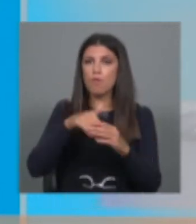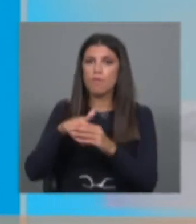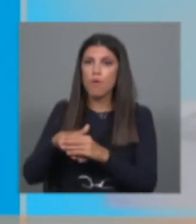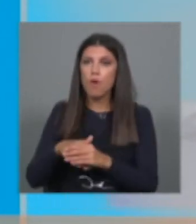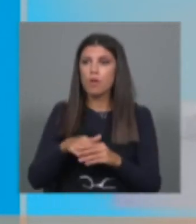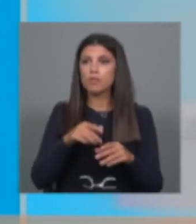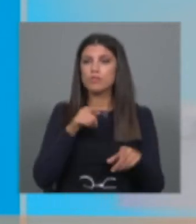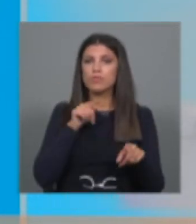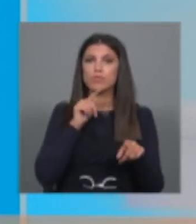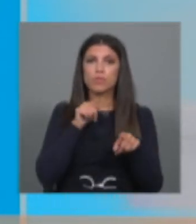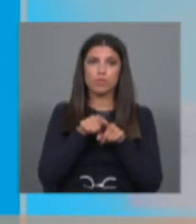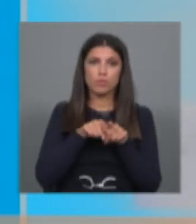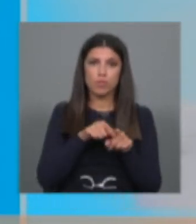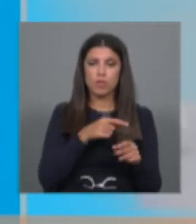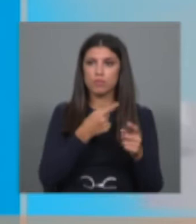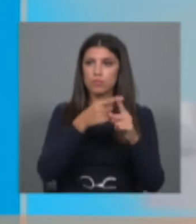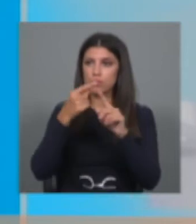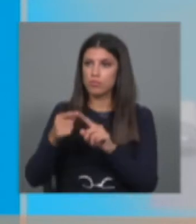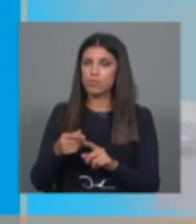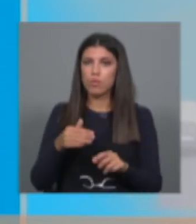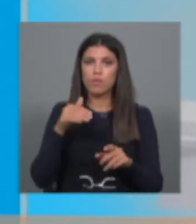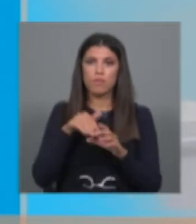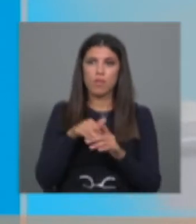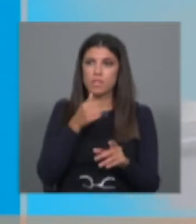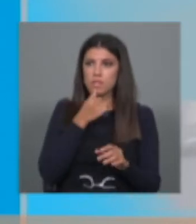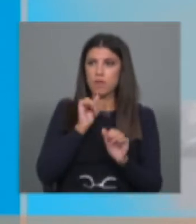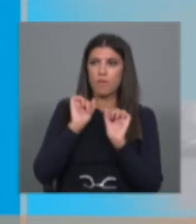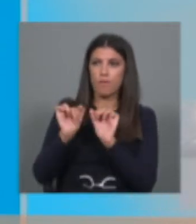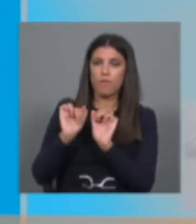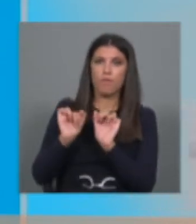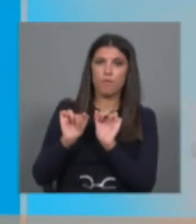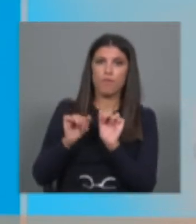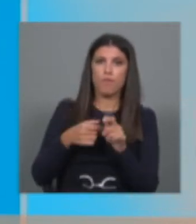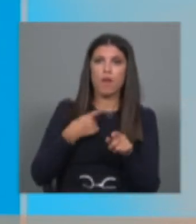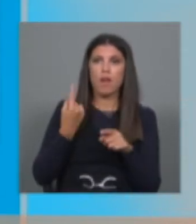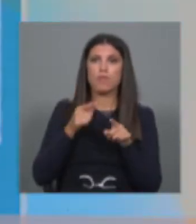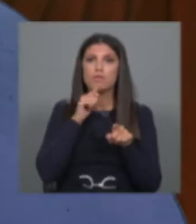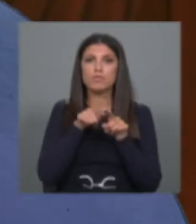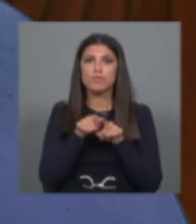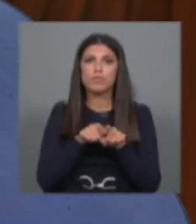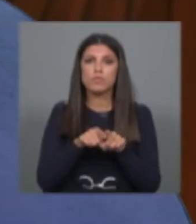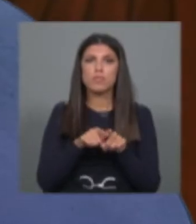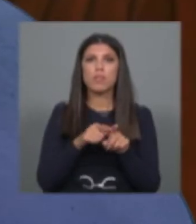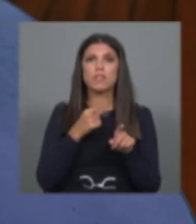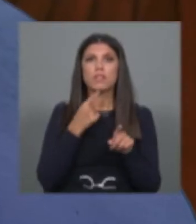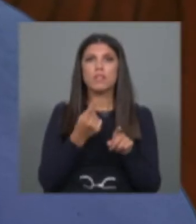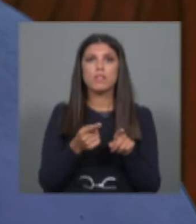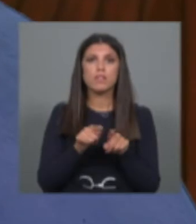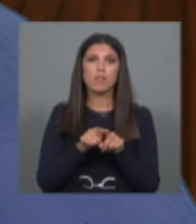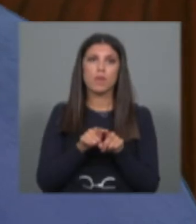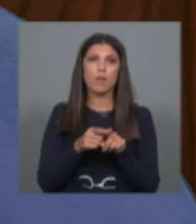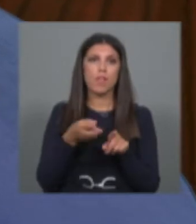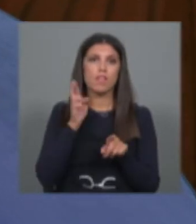deputados para votarem como entenderem. Há deputados que entendem que, com isso, a própria direção do partido está a